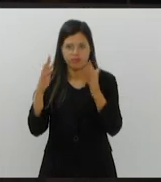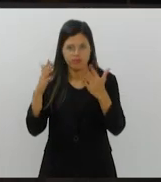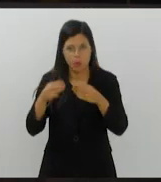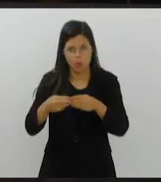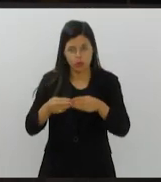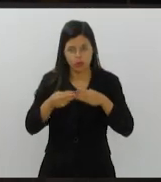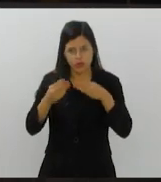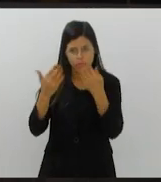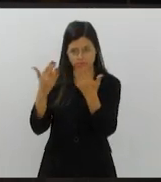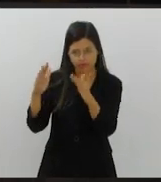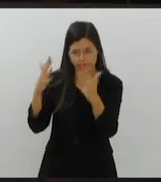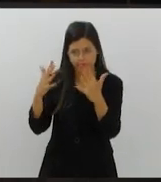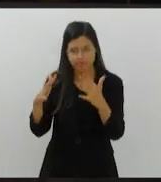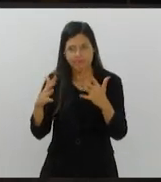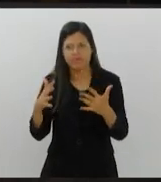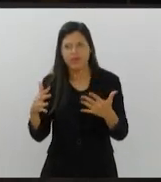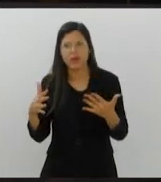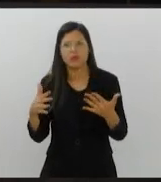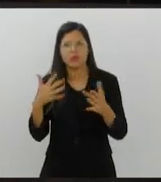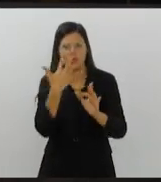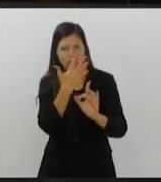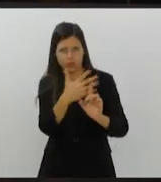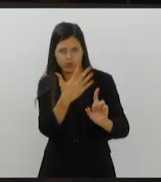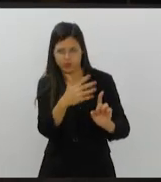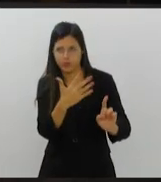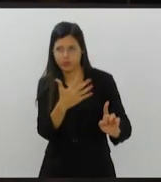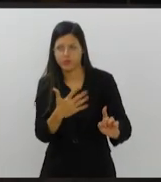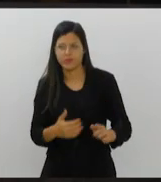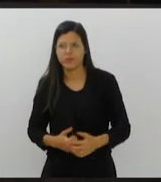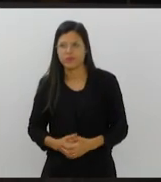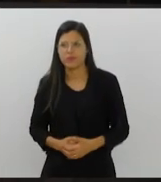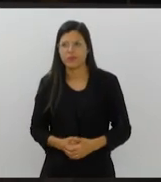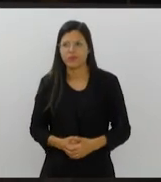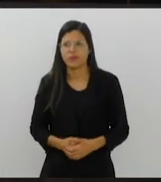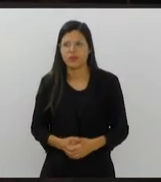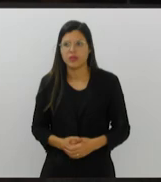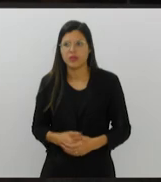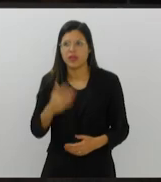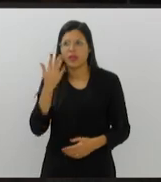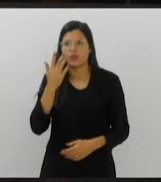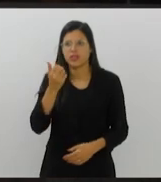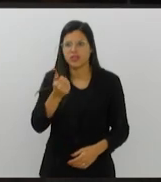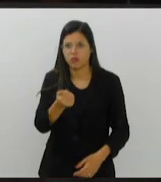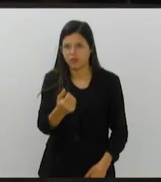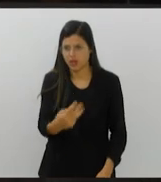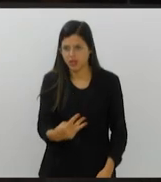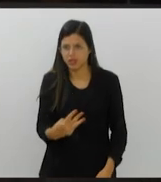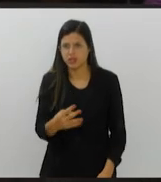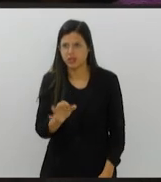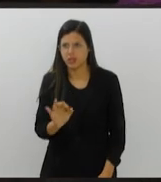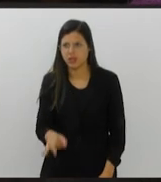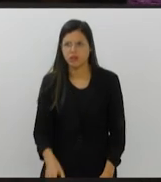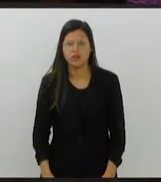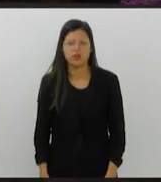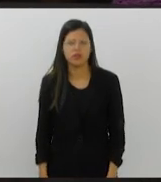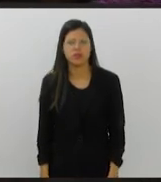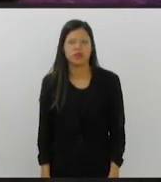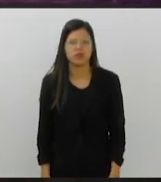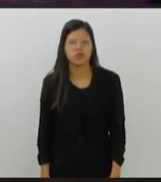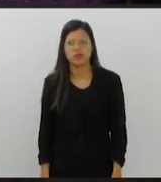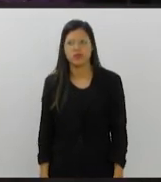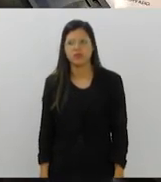e congratulação. Agora, a lista do... Que são, acho que são 13, né? São 13.